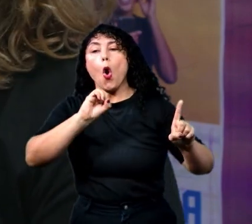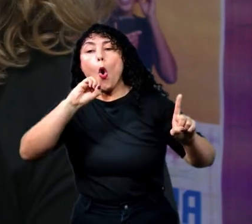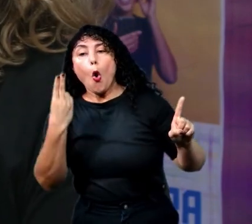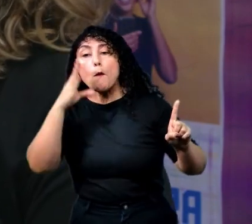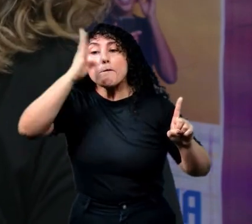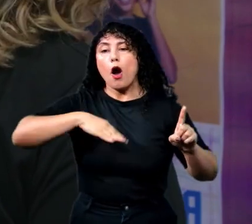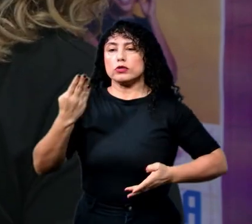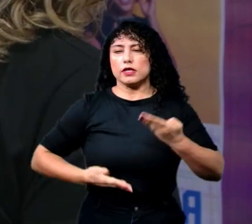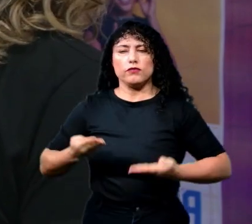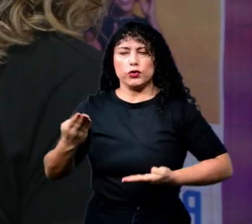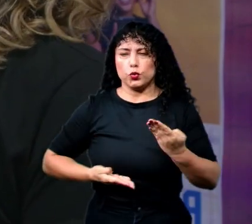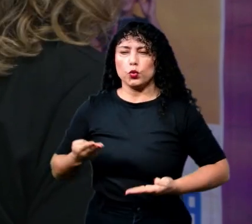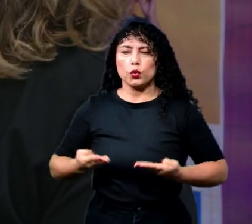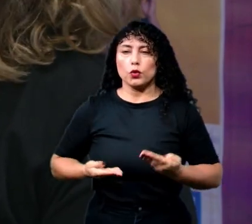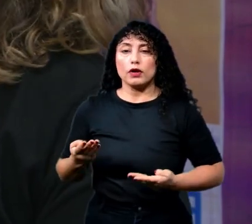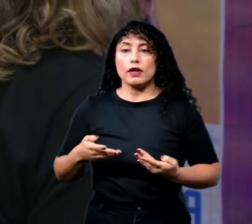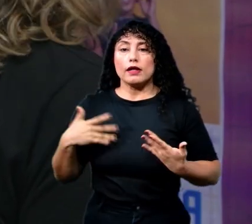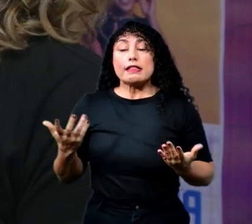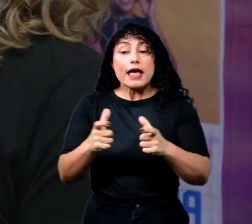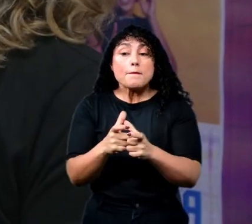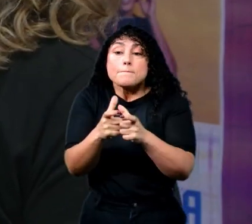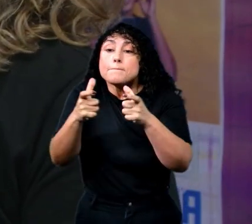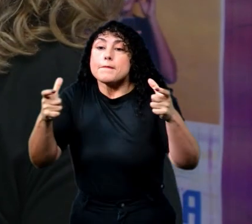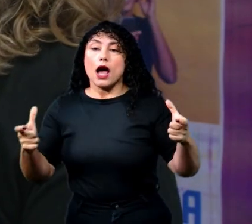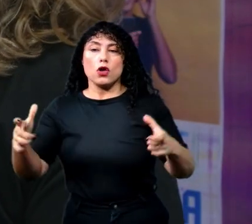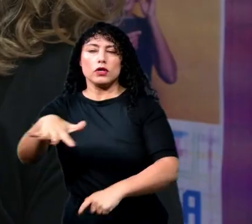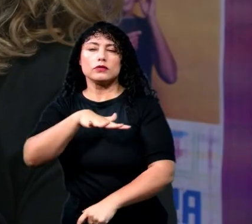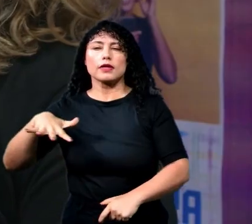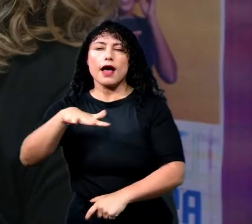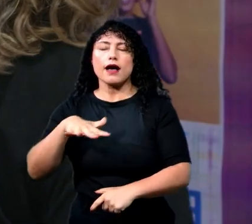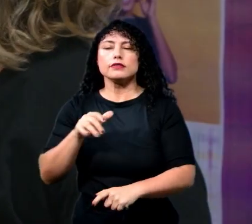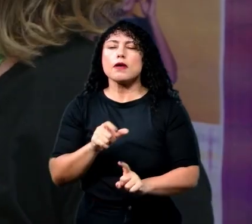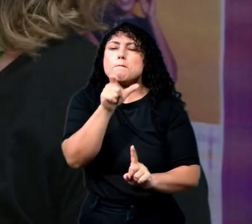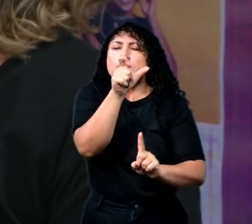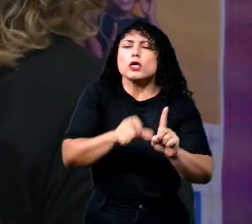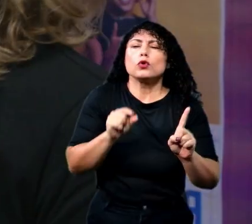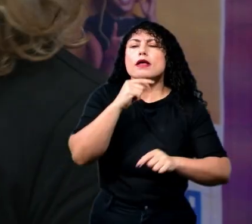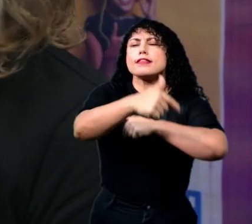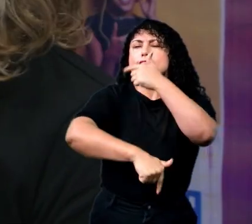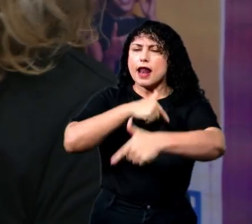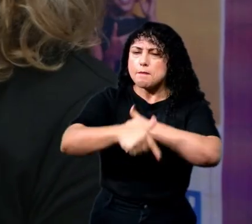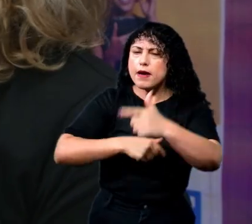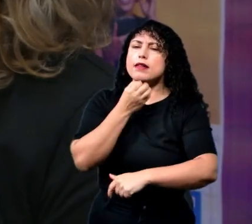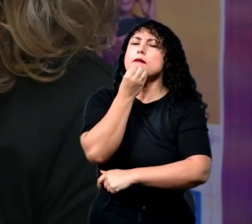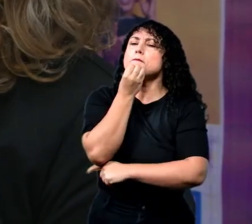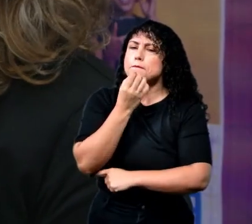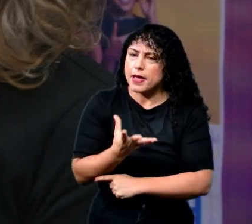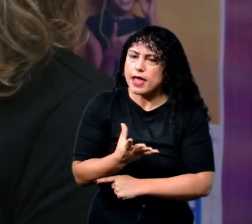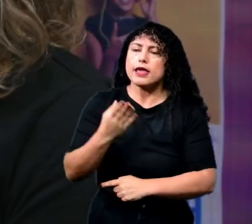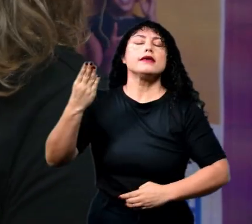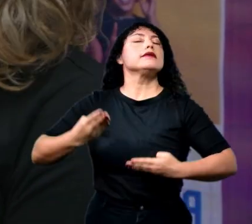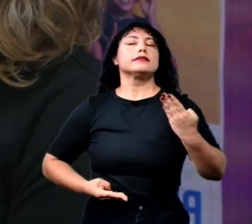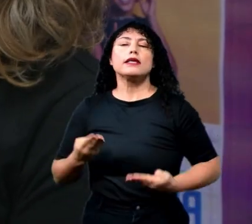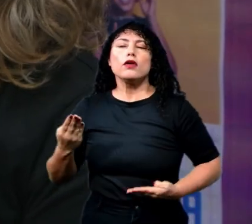servidor, né? Na maioria dos casos, são pessoas que trabalham bem, que são